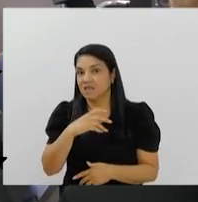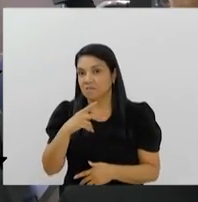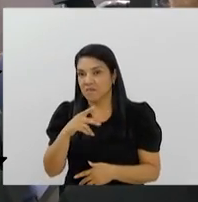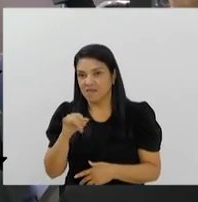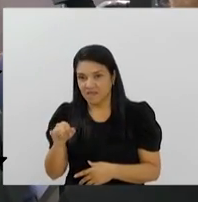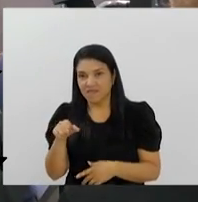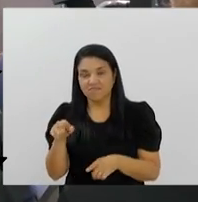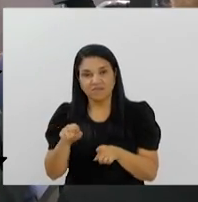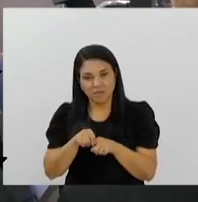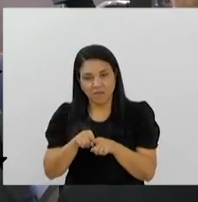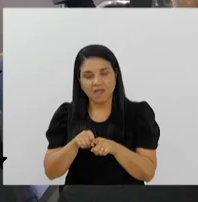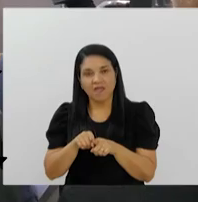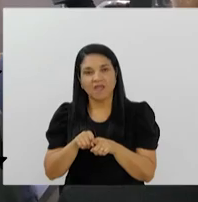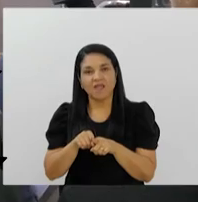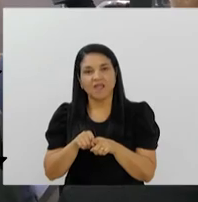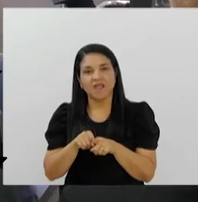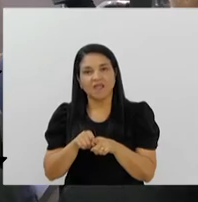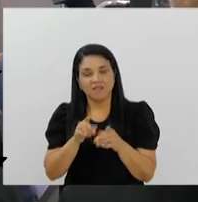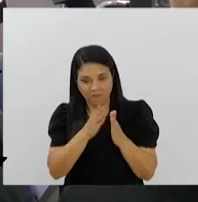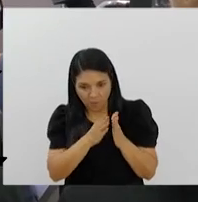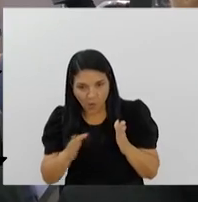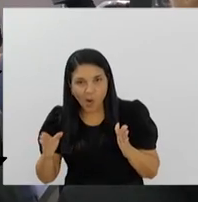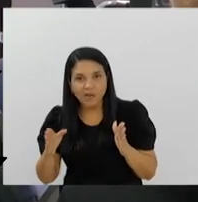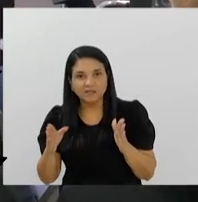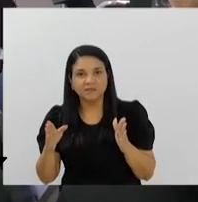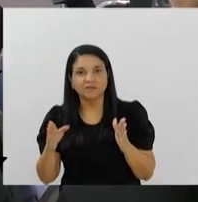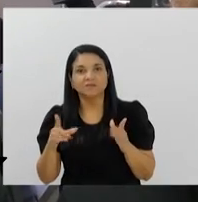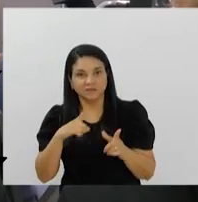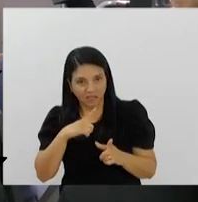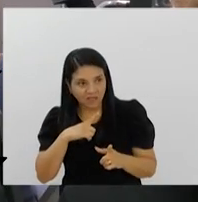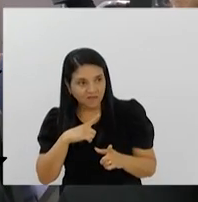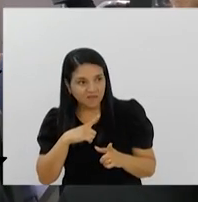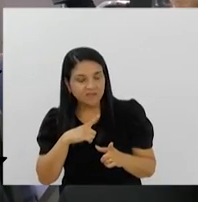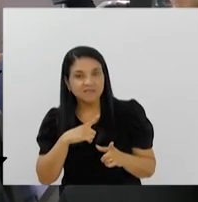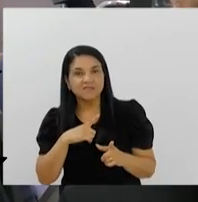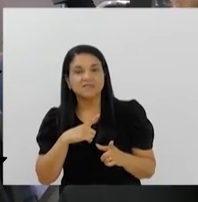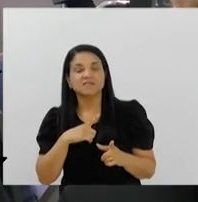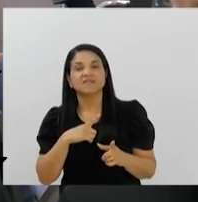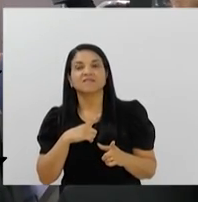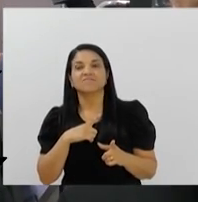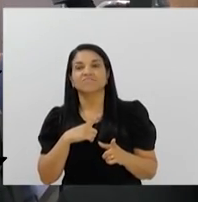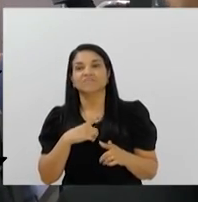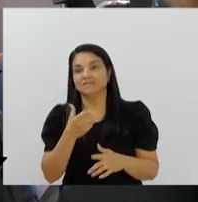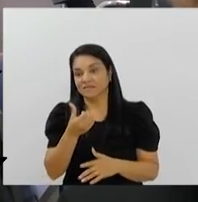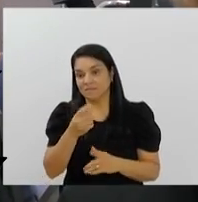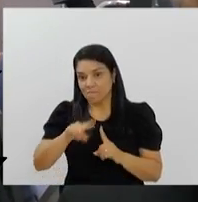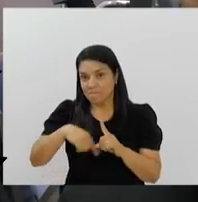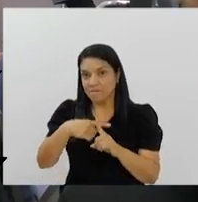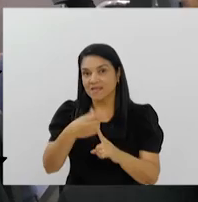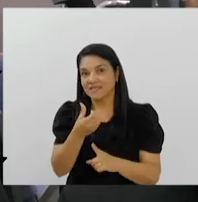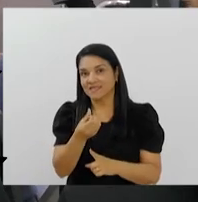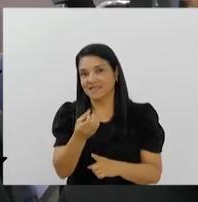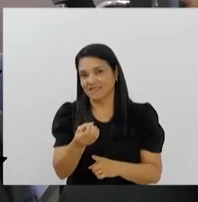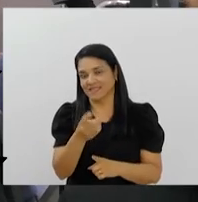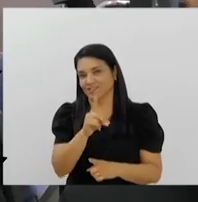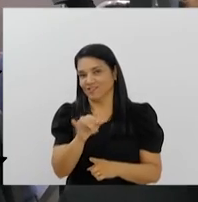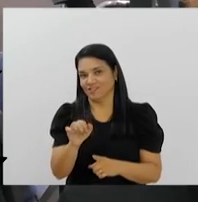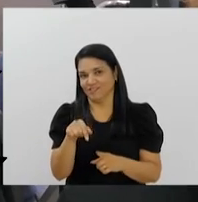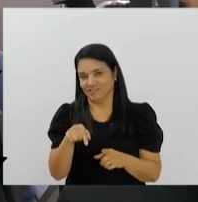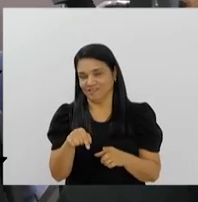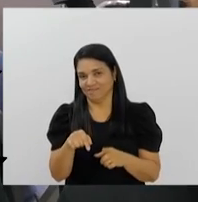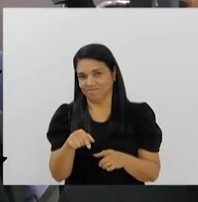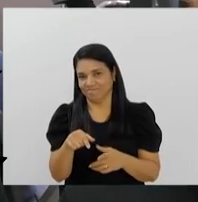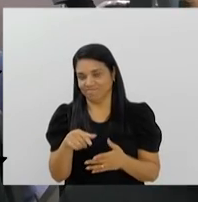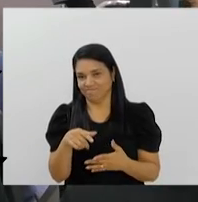não né ainda essa CPI teve prorrogação de prazo também então mais 60 dias mas meu Deus do